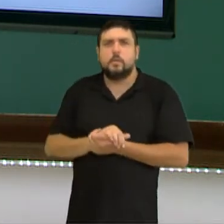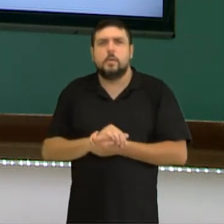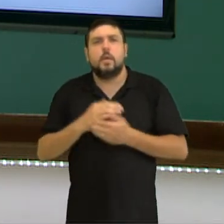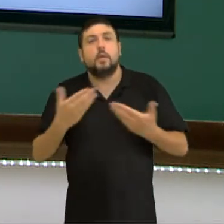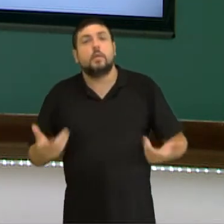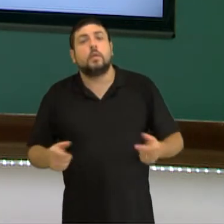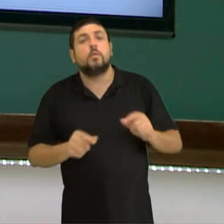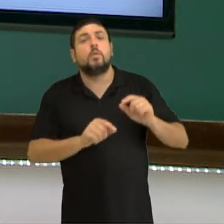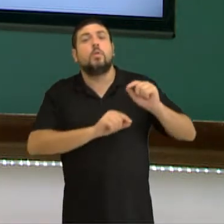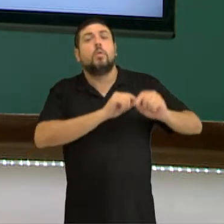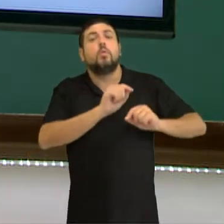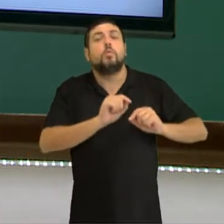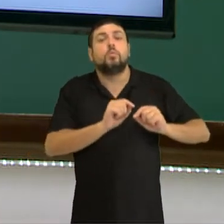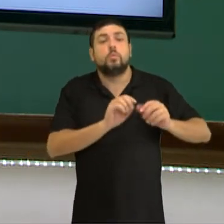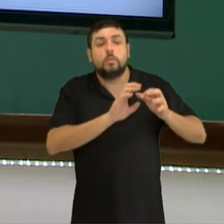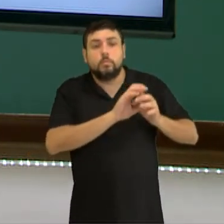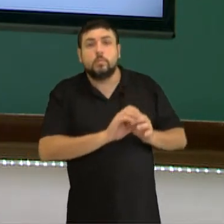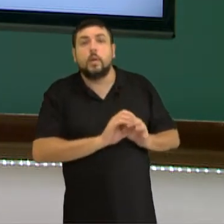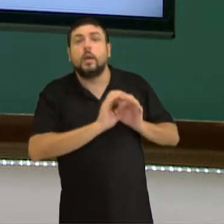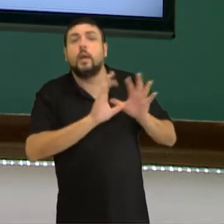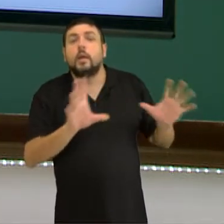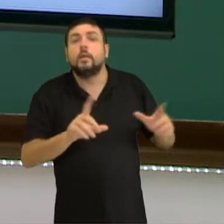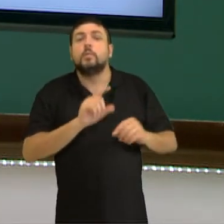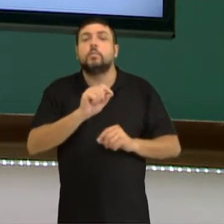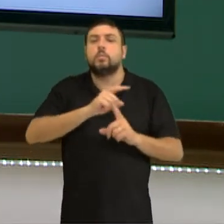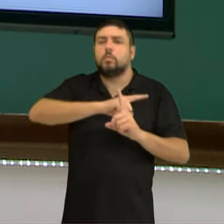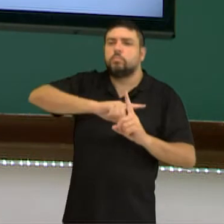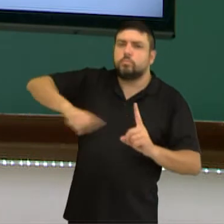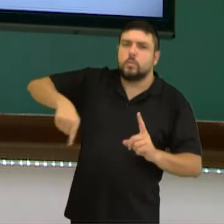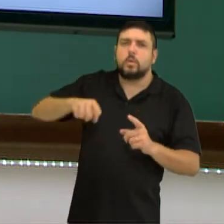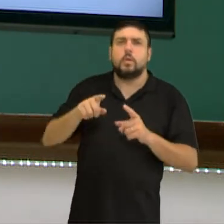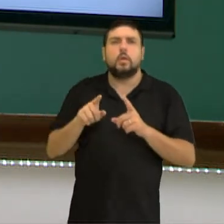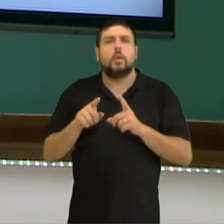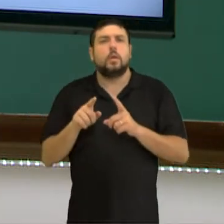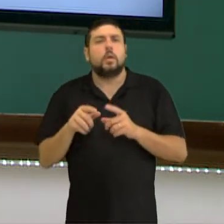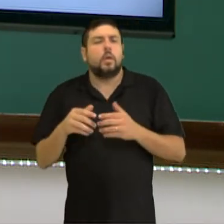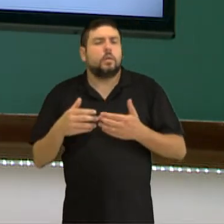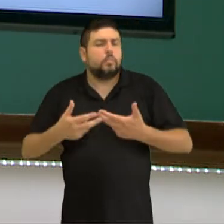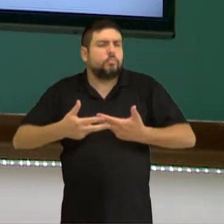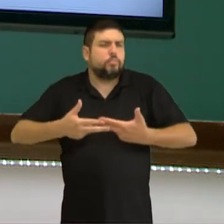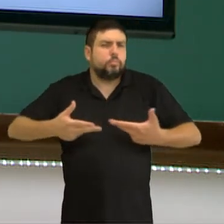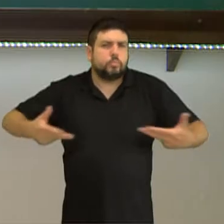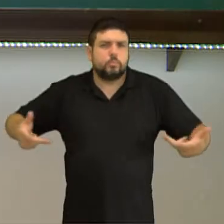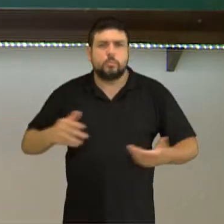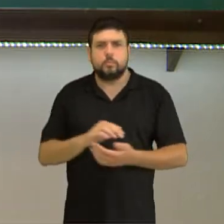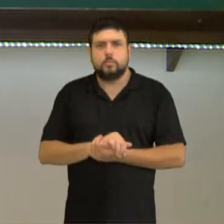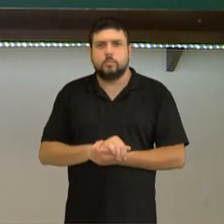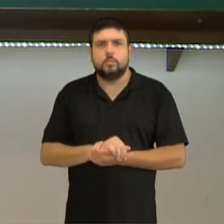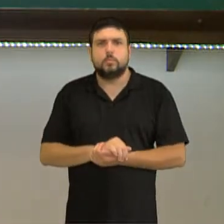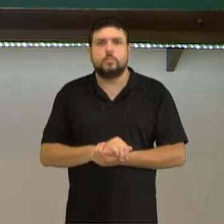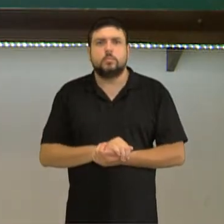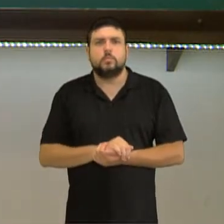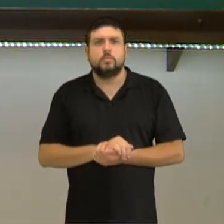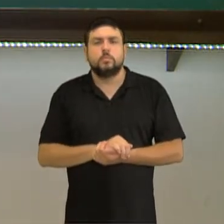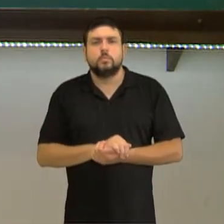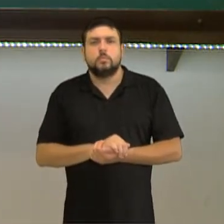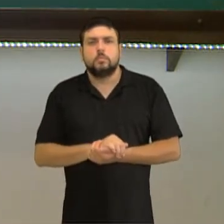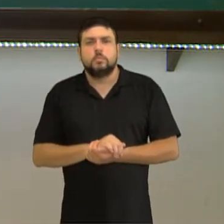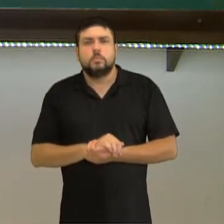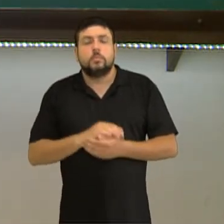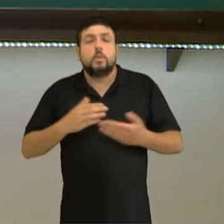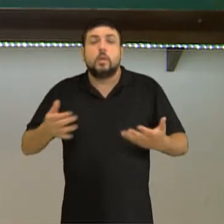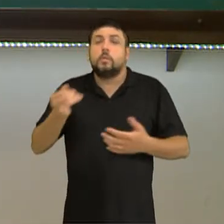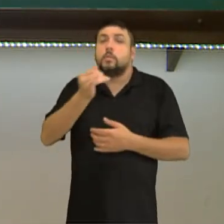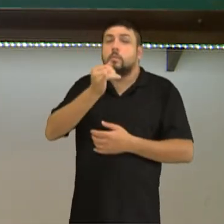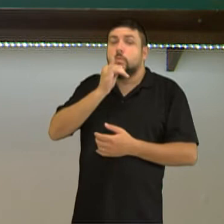proibições, dos tabus que são cultivados. E aí são impostos por vários meios da sociedade, como os meios políticos,